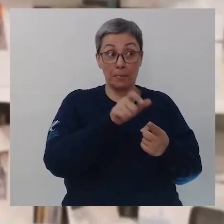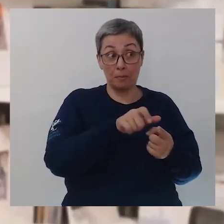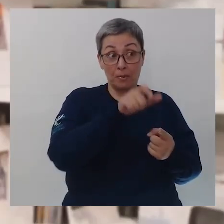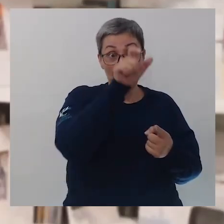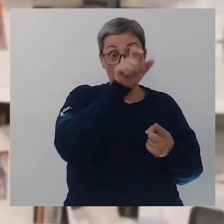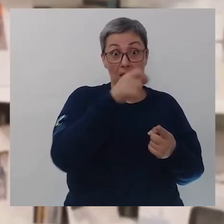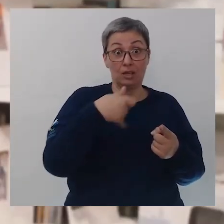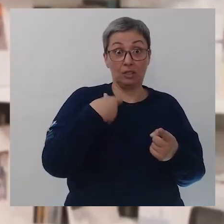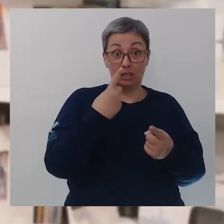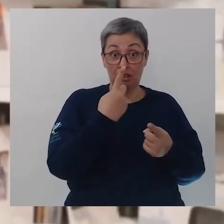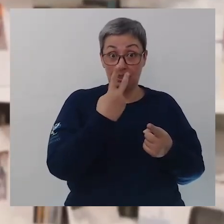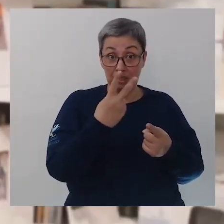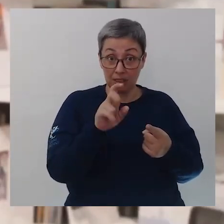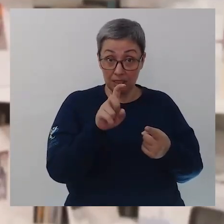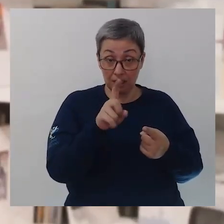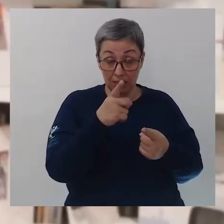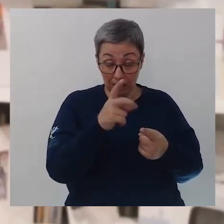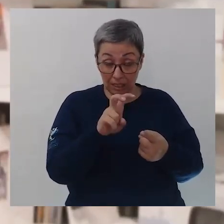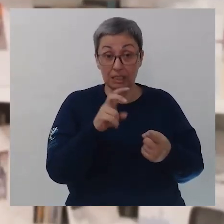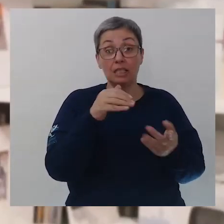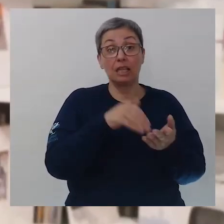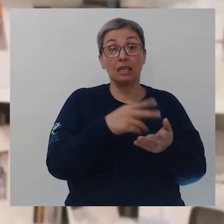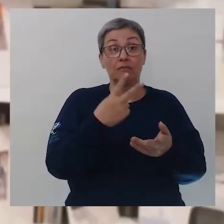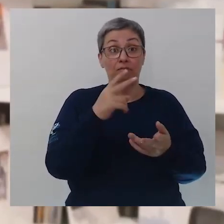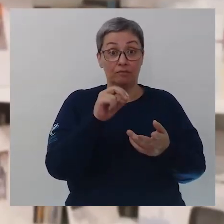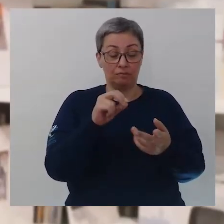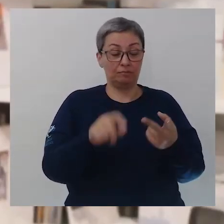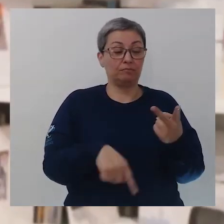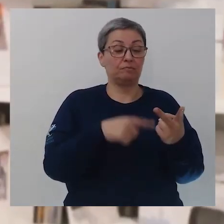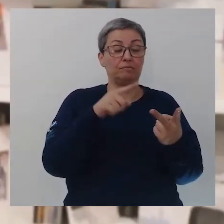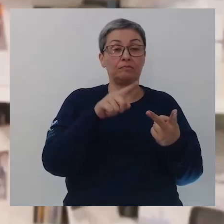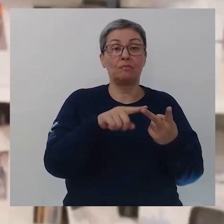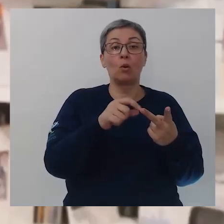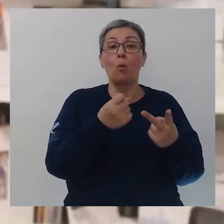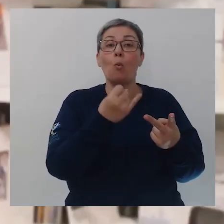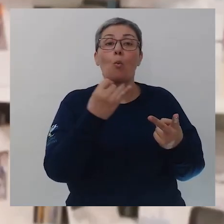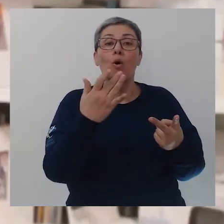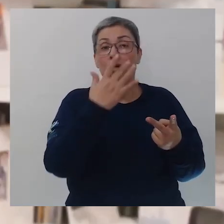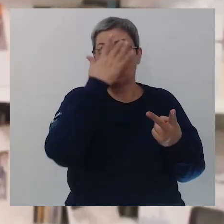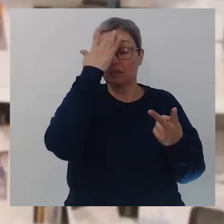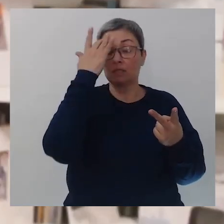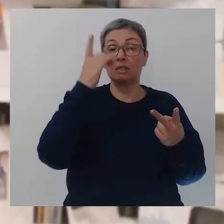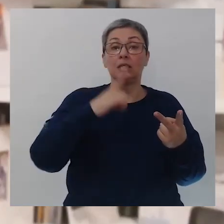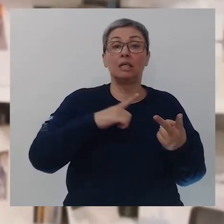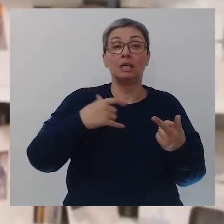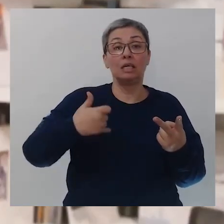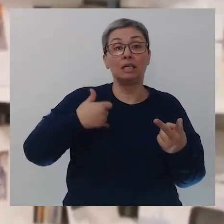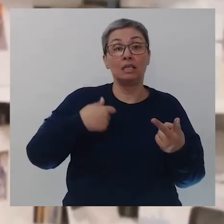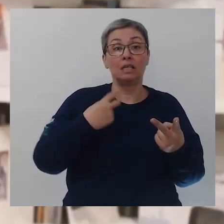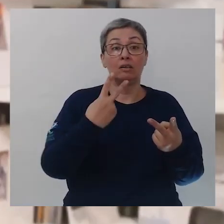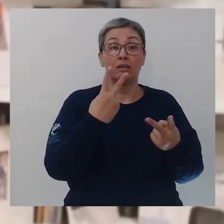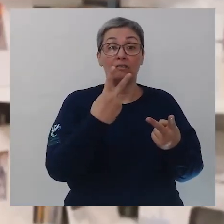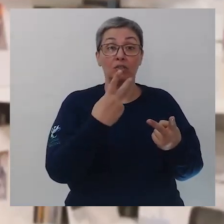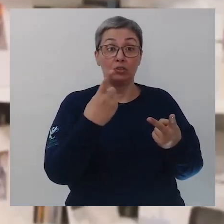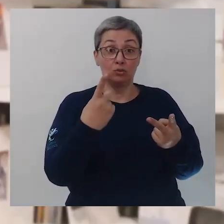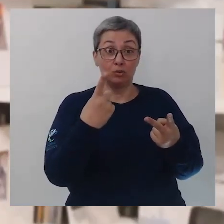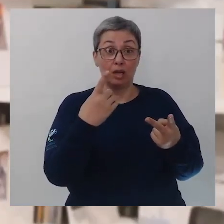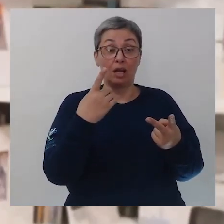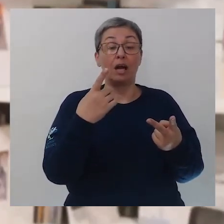Primeira coluninha, de 15 a 20 anos. Quantas pessoas têm de